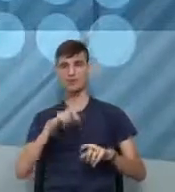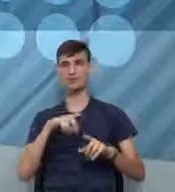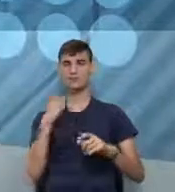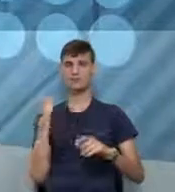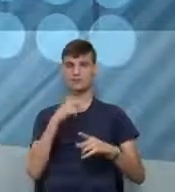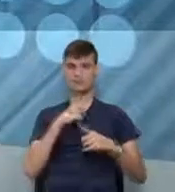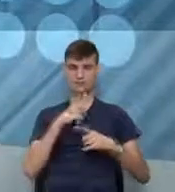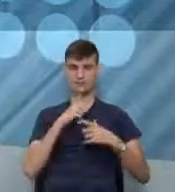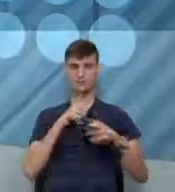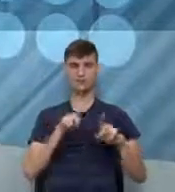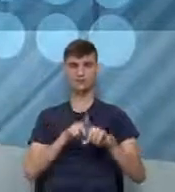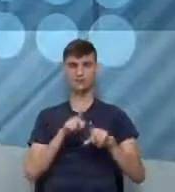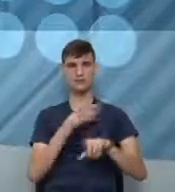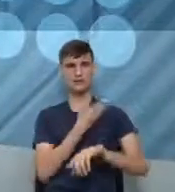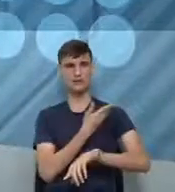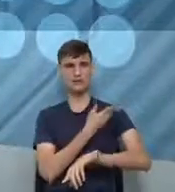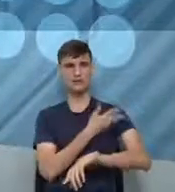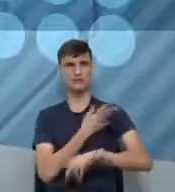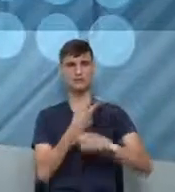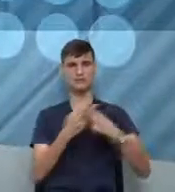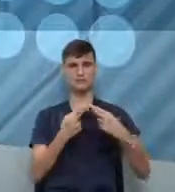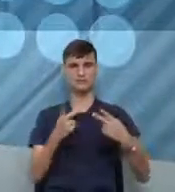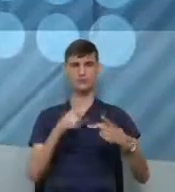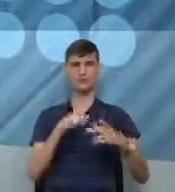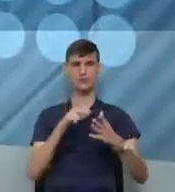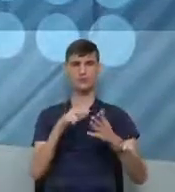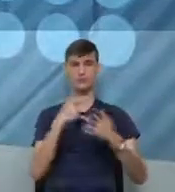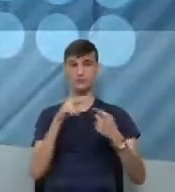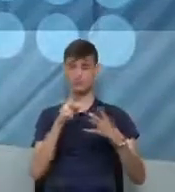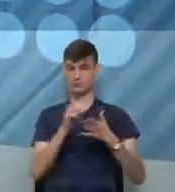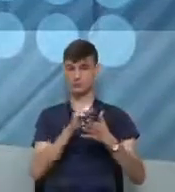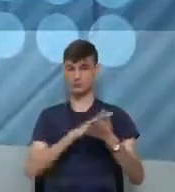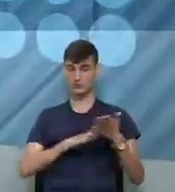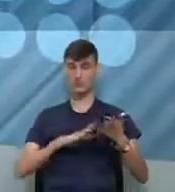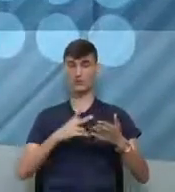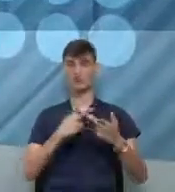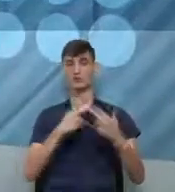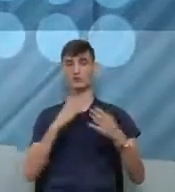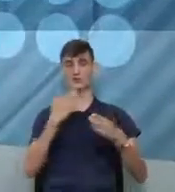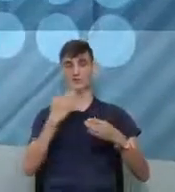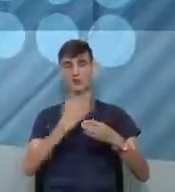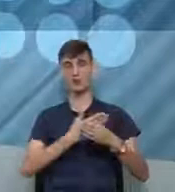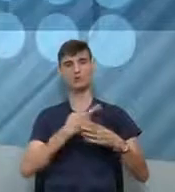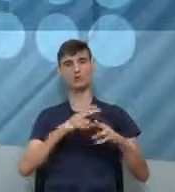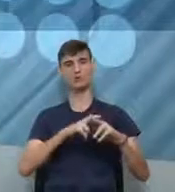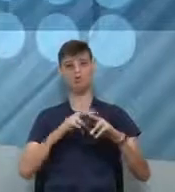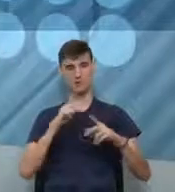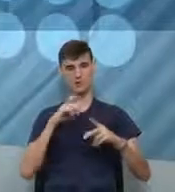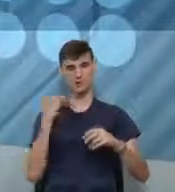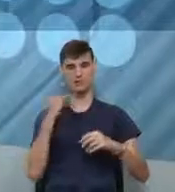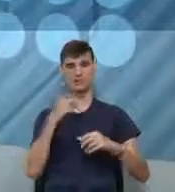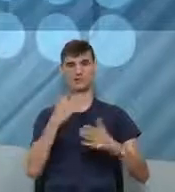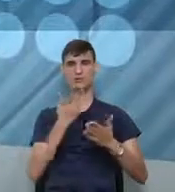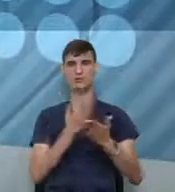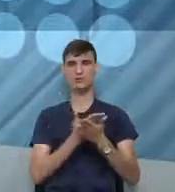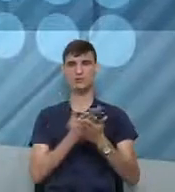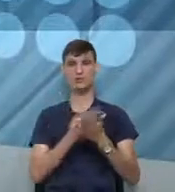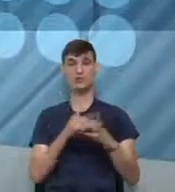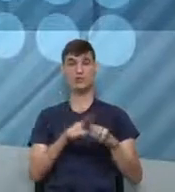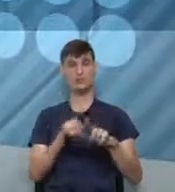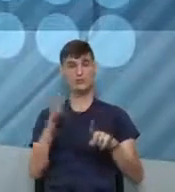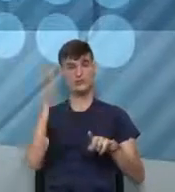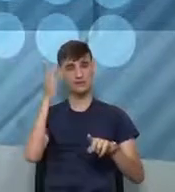esses exercícios nas atividades, nas avaliações. Então, estudem esses conteúdos e